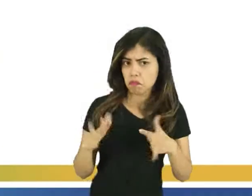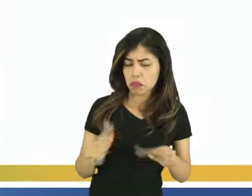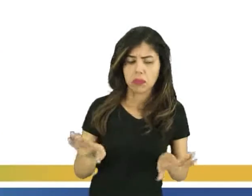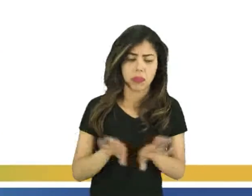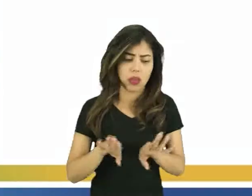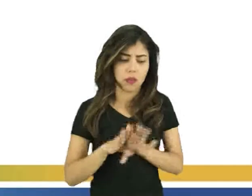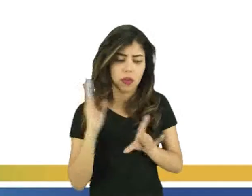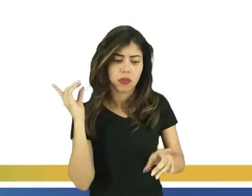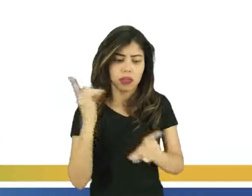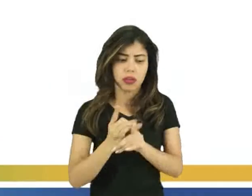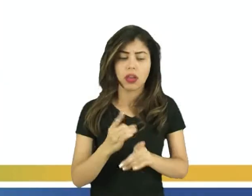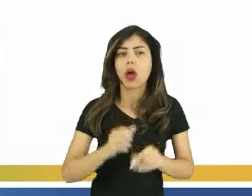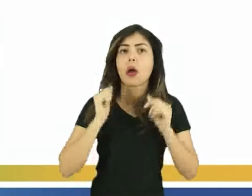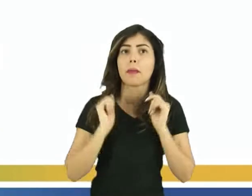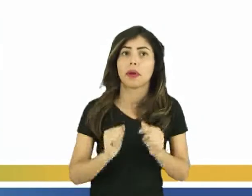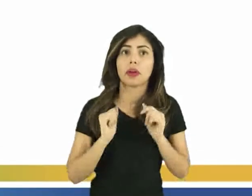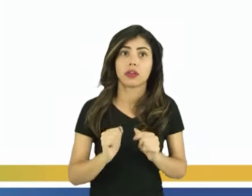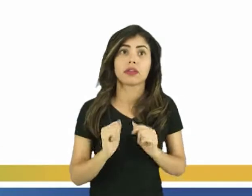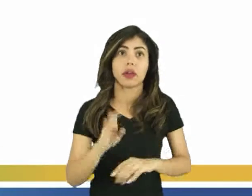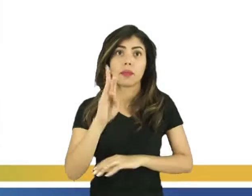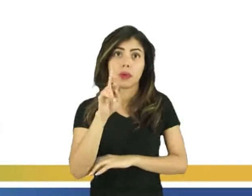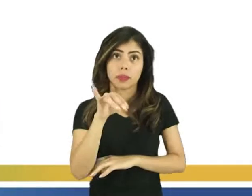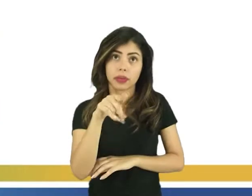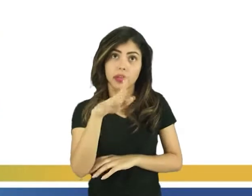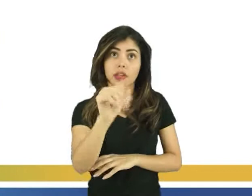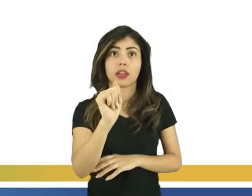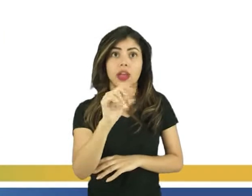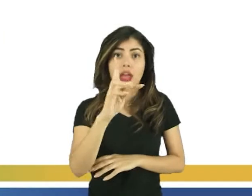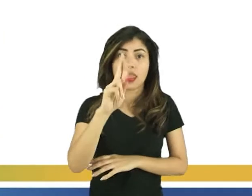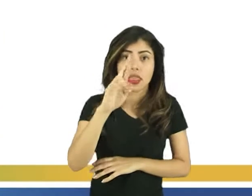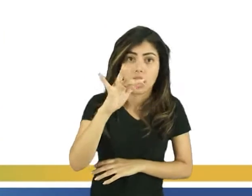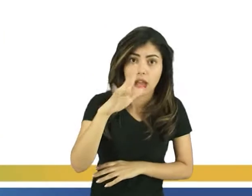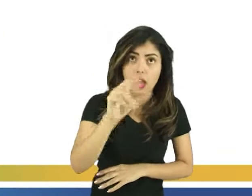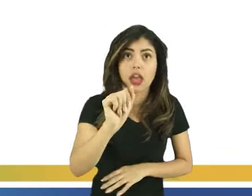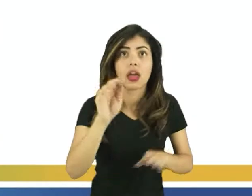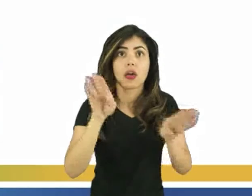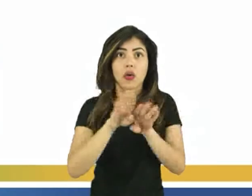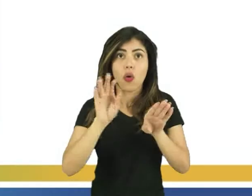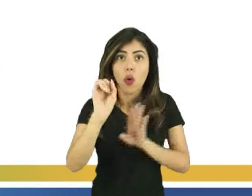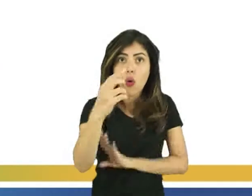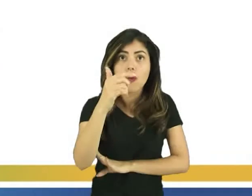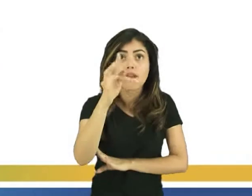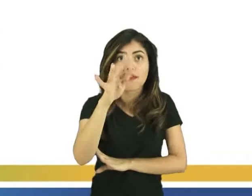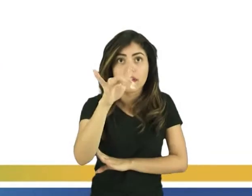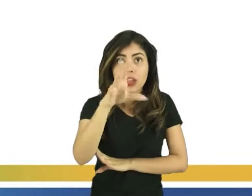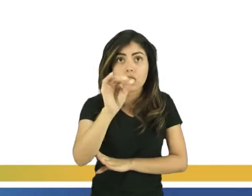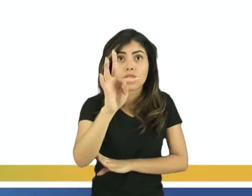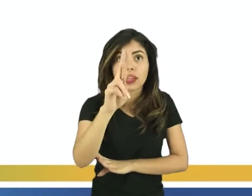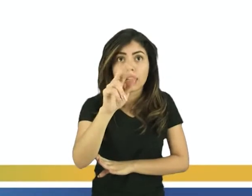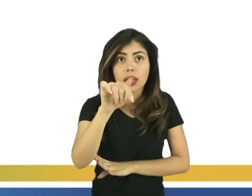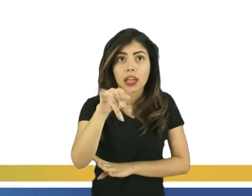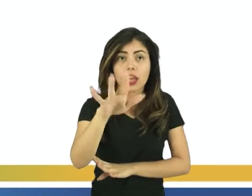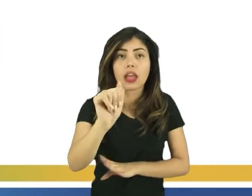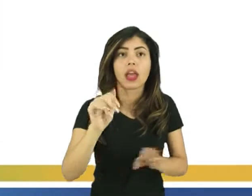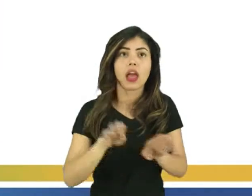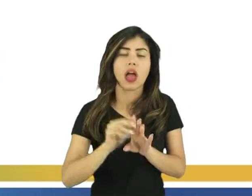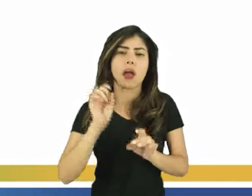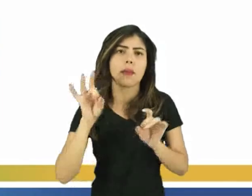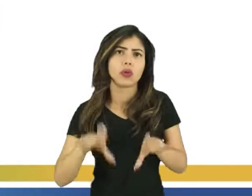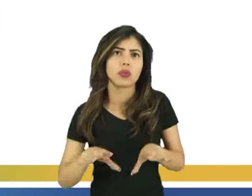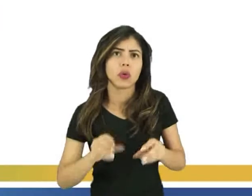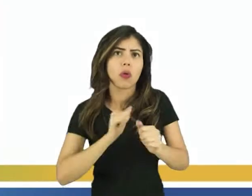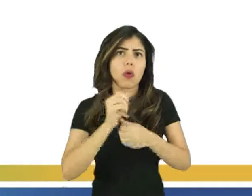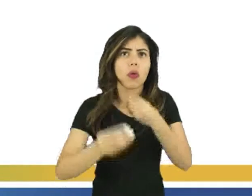onde é encontrado. Pode ser por brânquias, traqueias ou filotraqueias. E por último, como funciona o